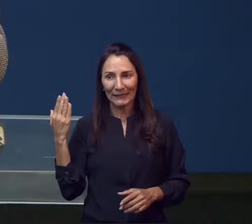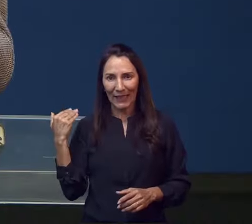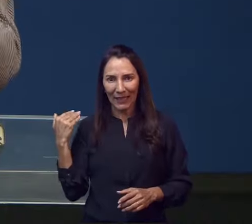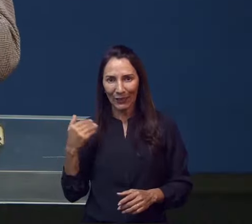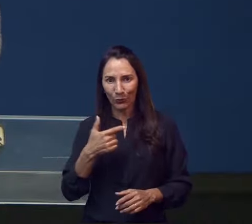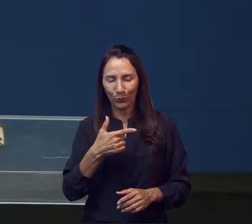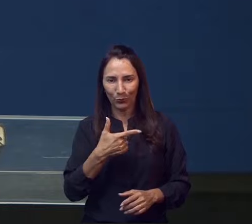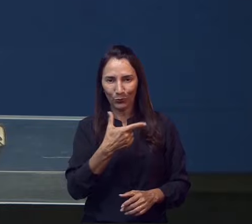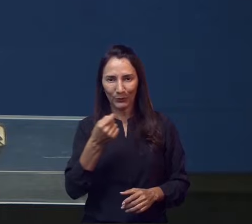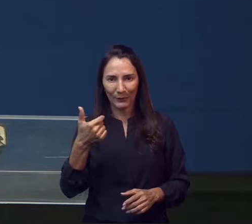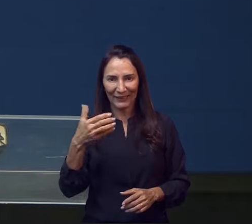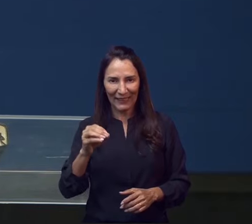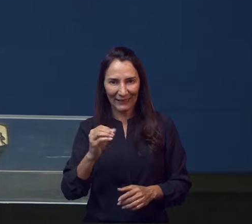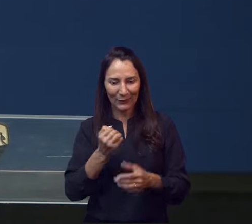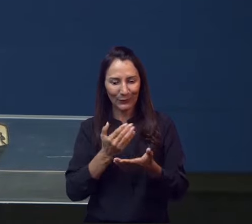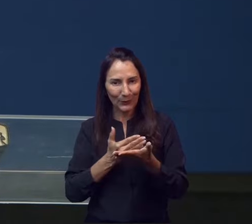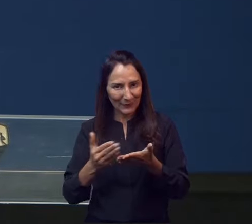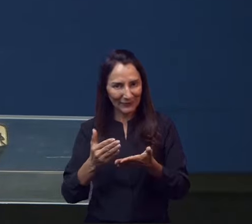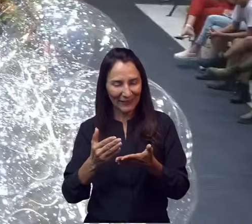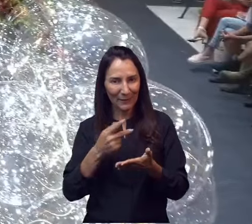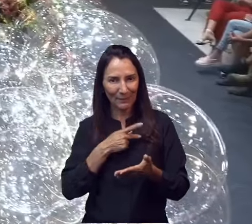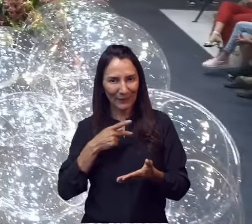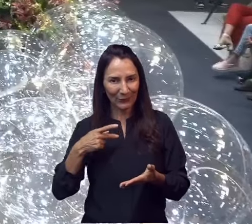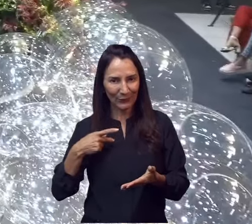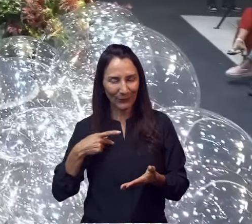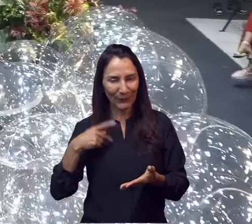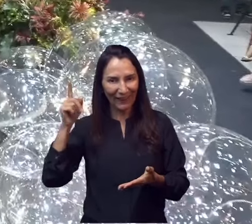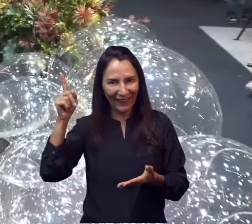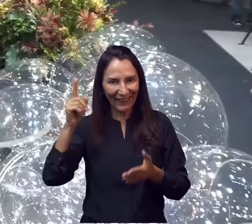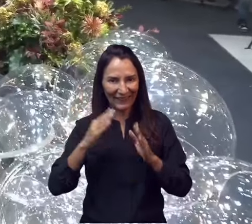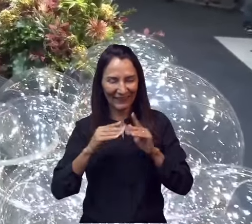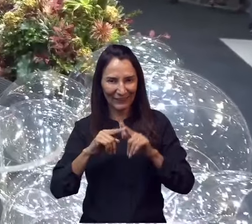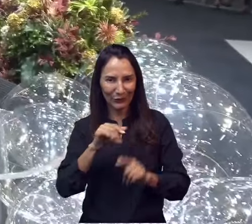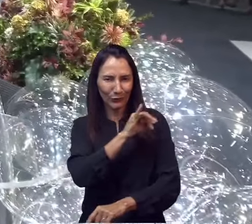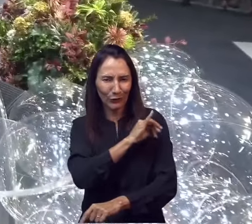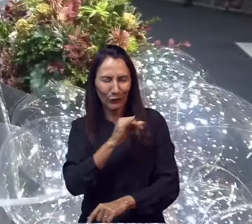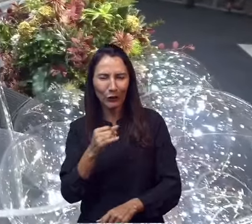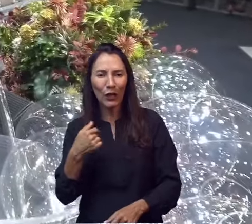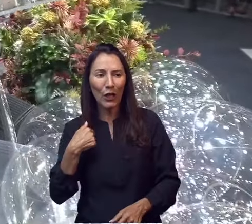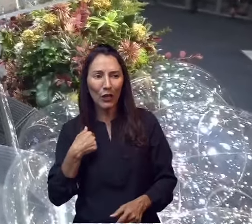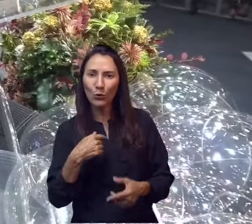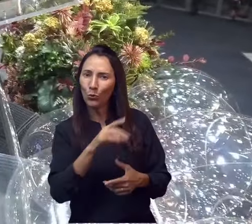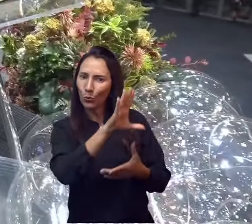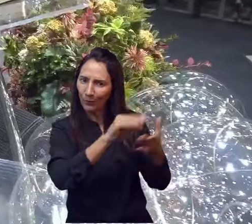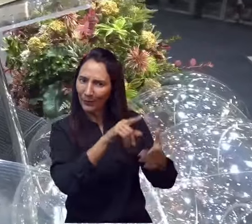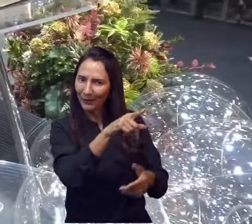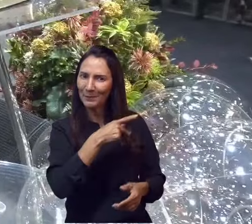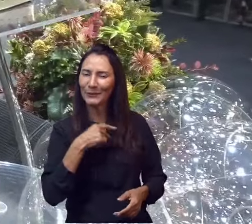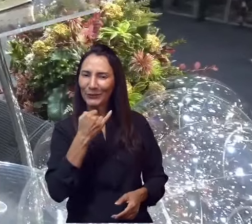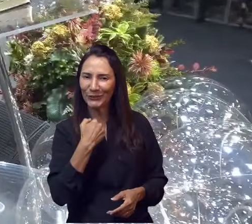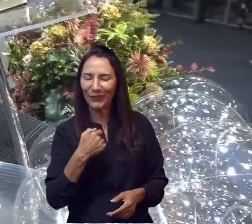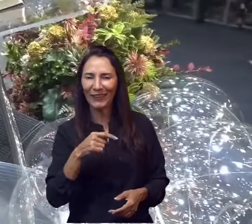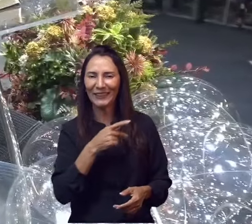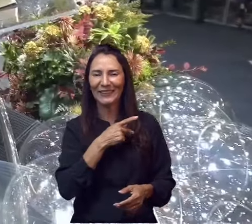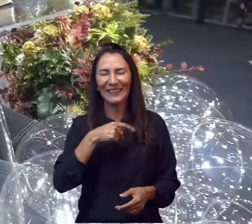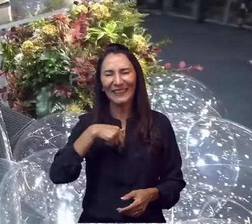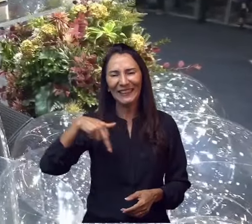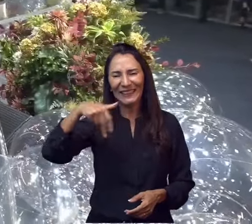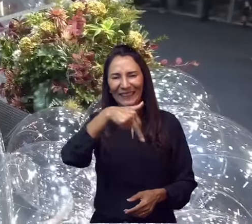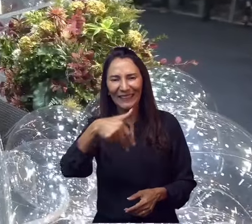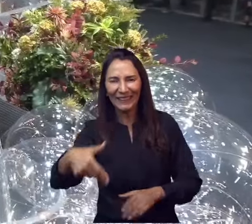uma coisa que eu vi ele fazer aqui é ele sai no meio do povo aperta a mão das pessoas né